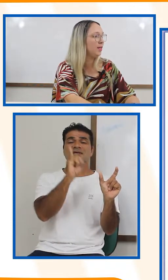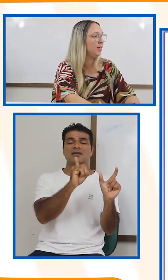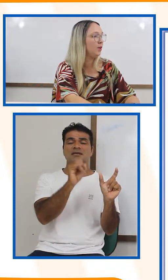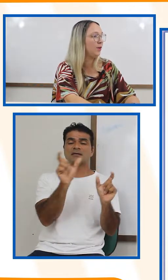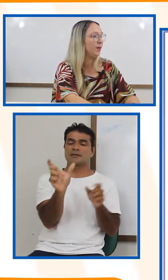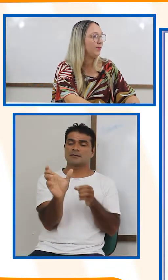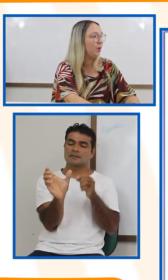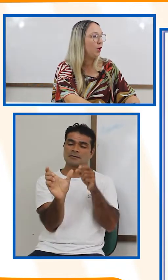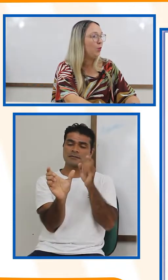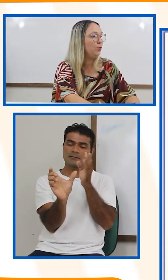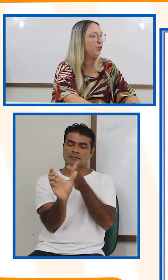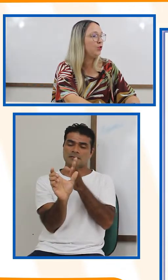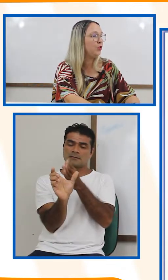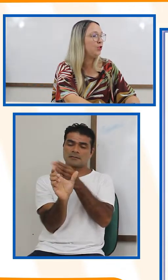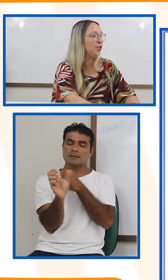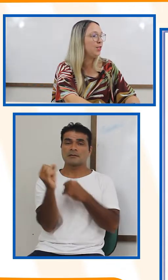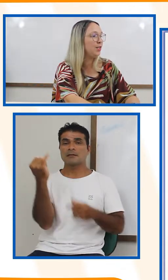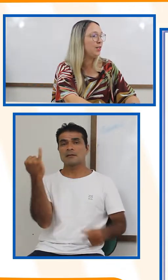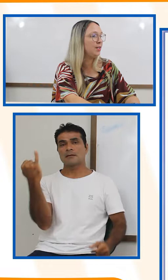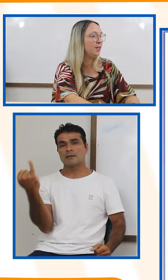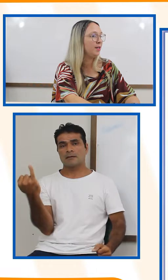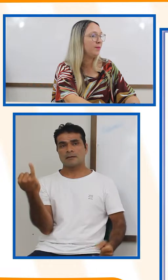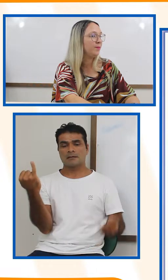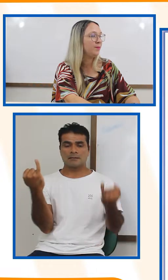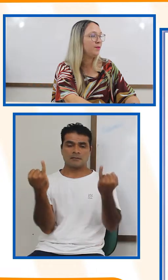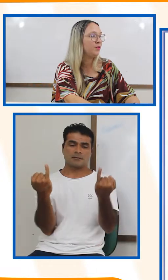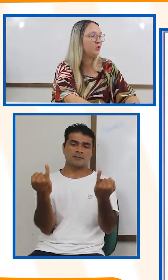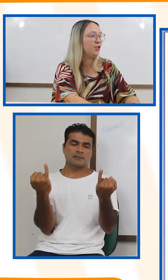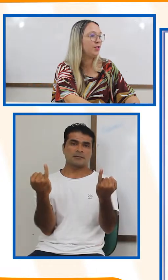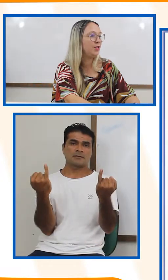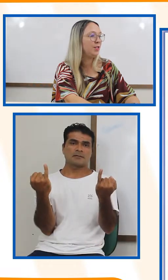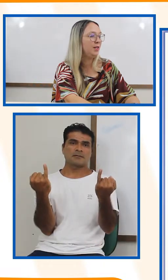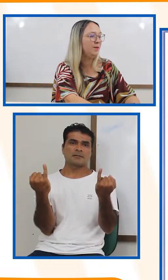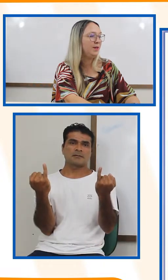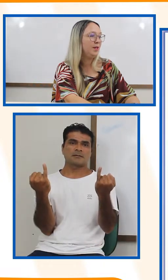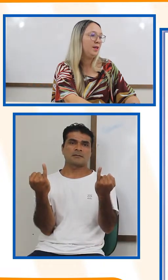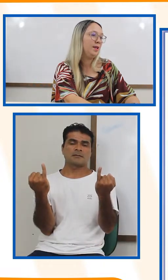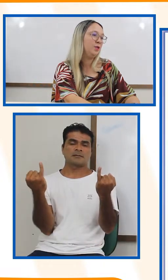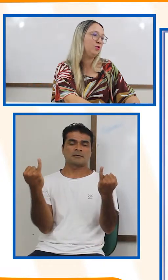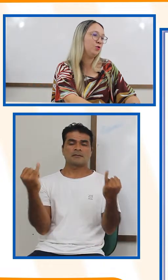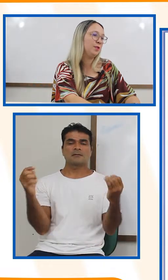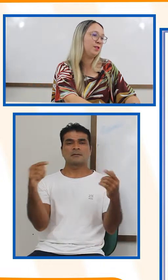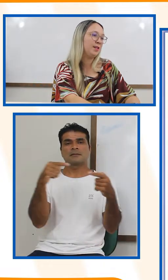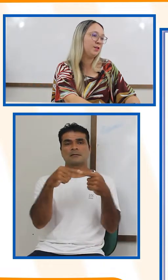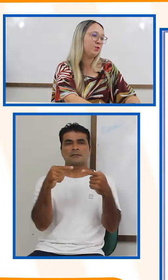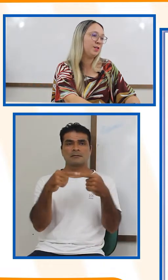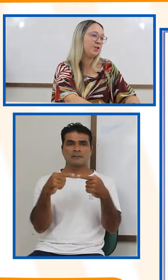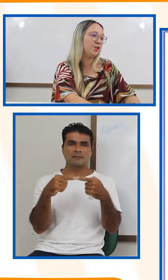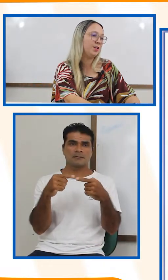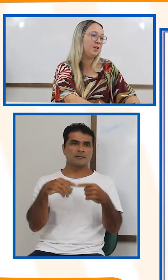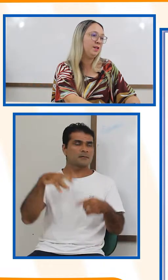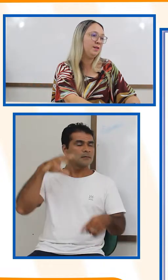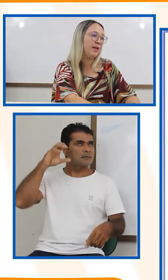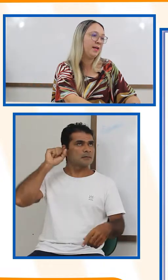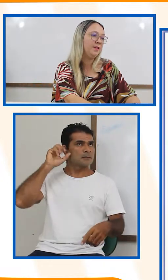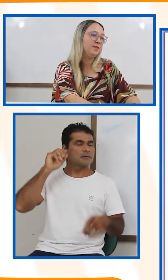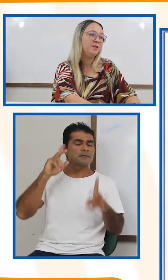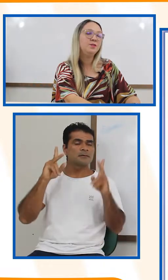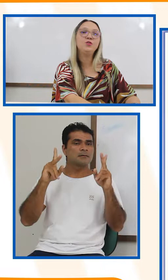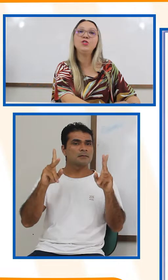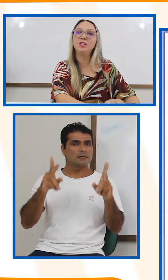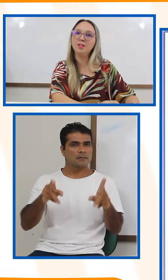gente tem aqui, olha, o ti, ti, e no na juriti